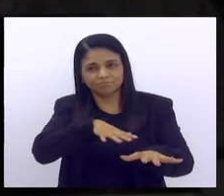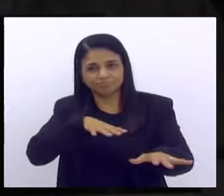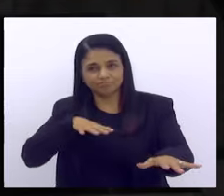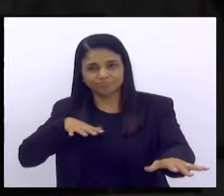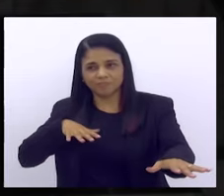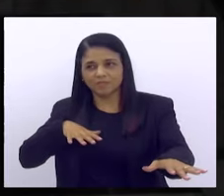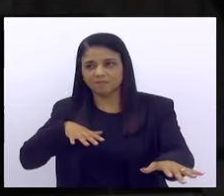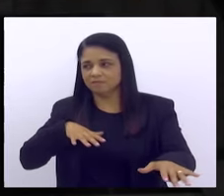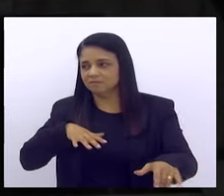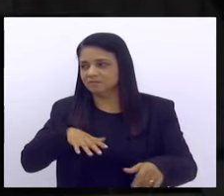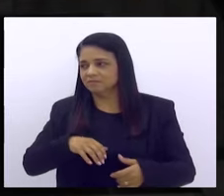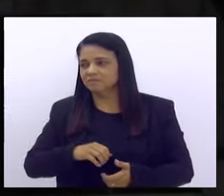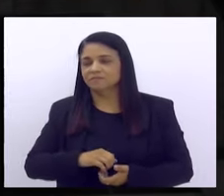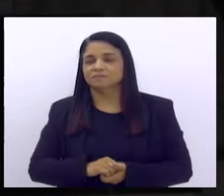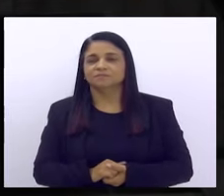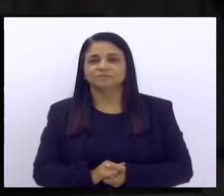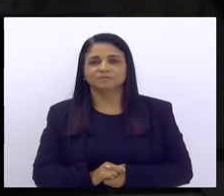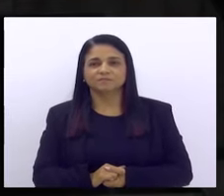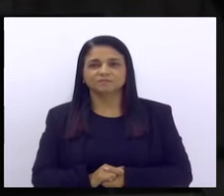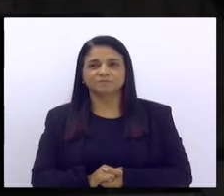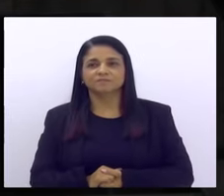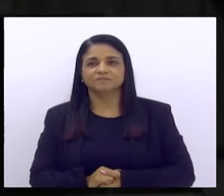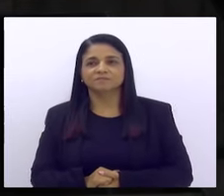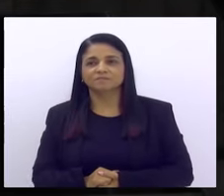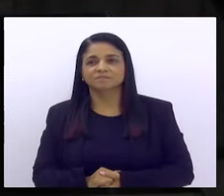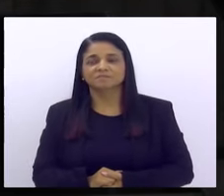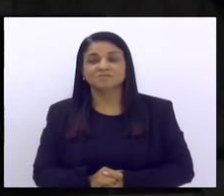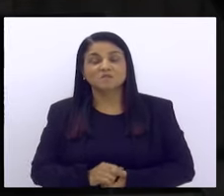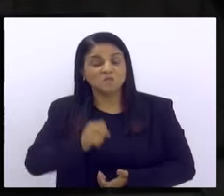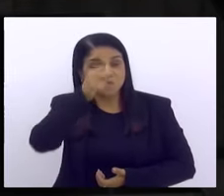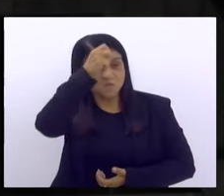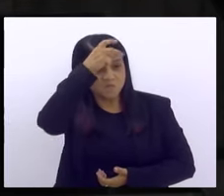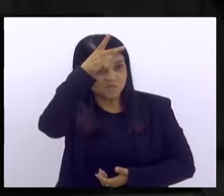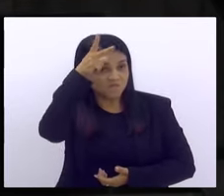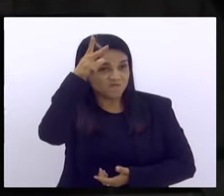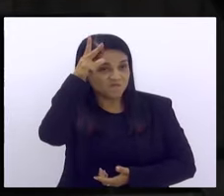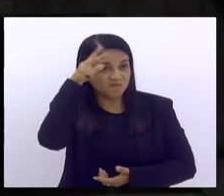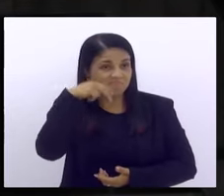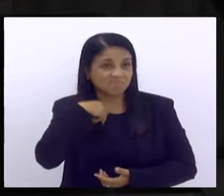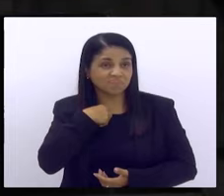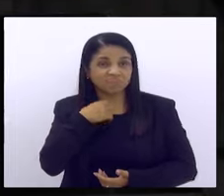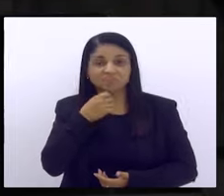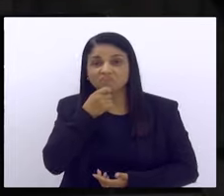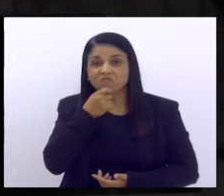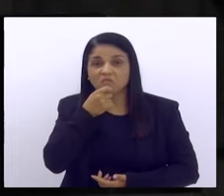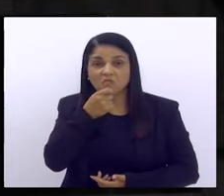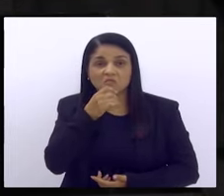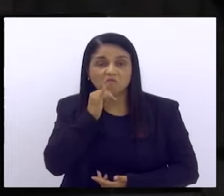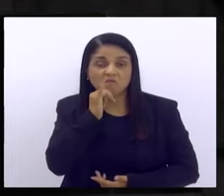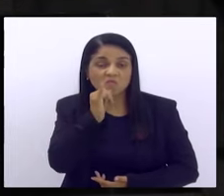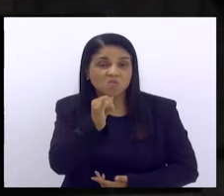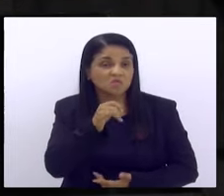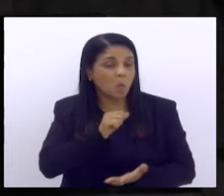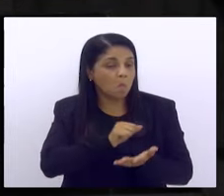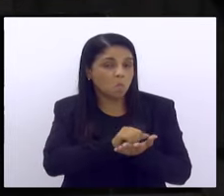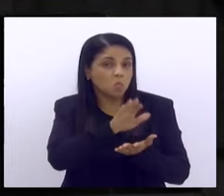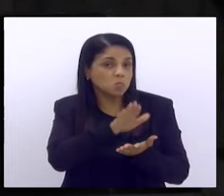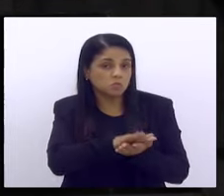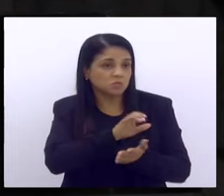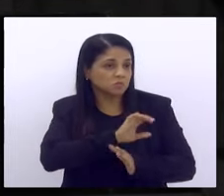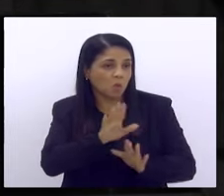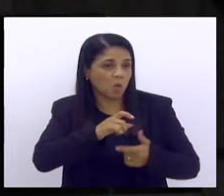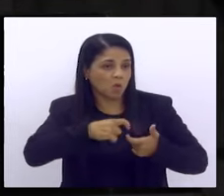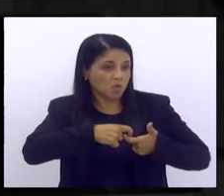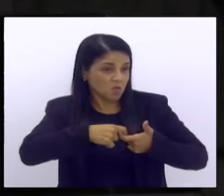o prefeito, com a cara mais lavada do mundo, disse que só estavam multando. Então quer dizer que aqueles reboques que